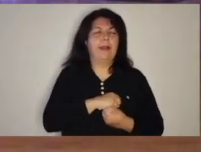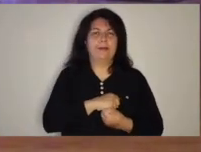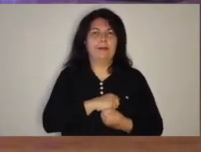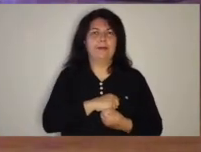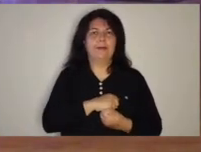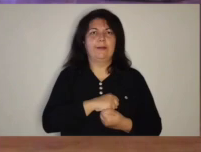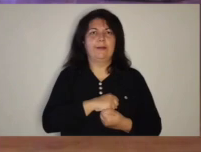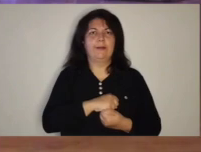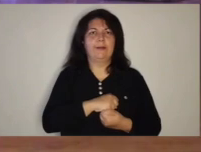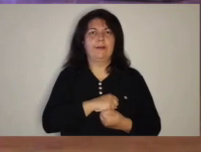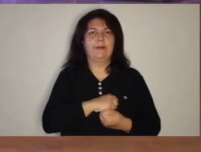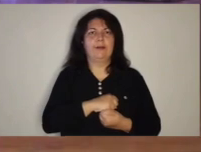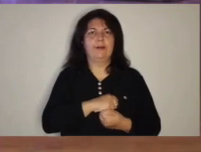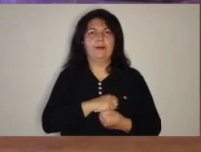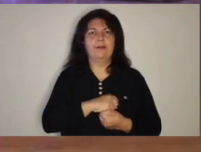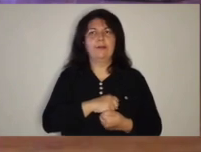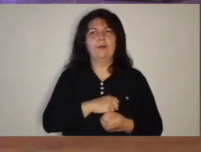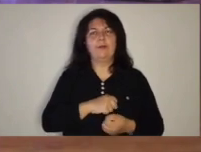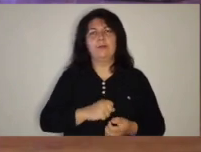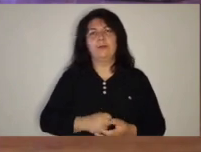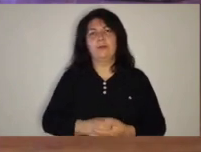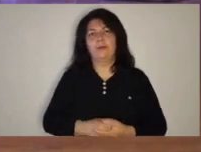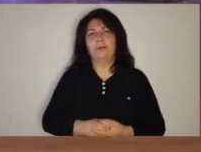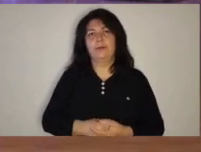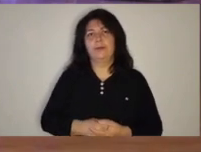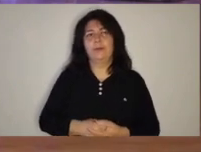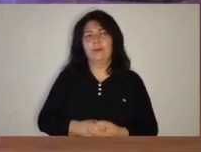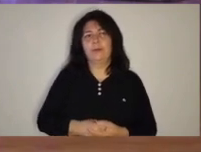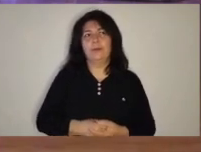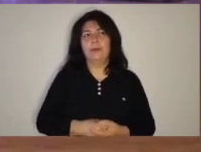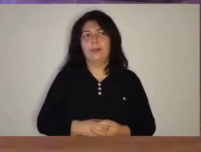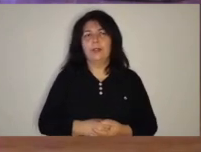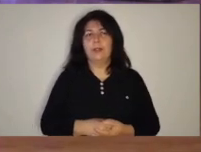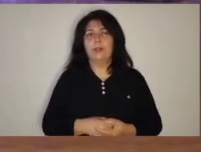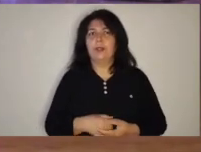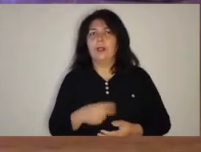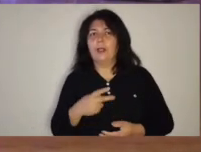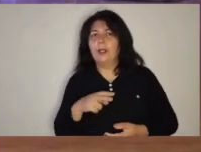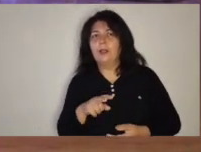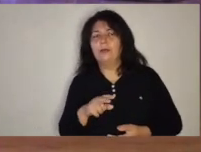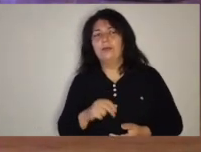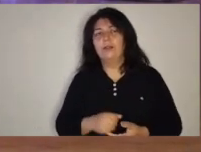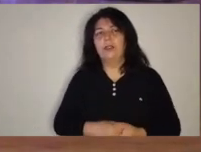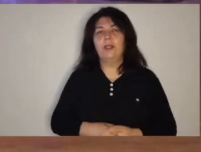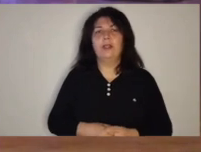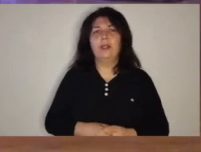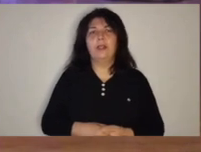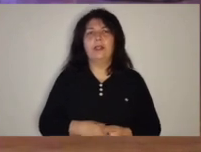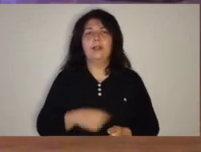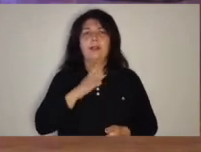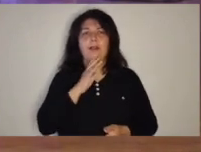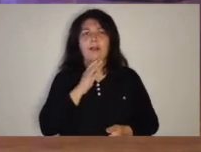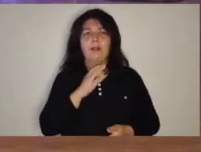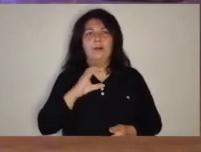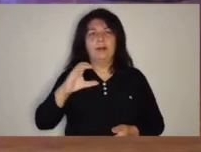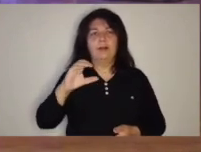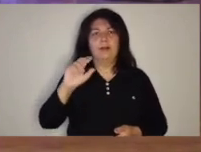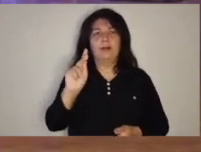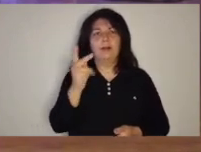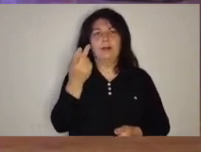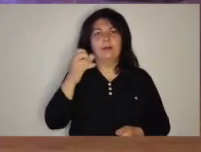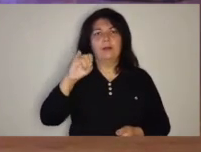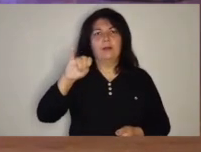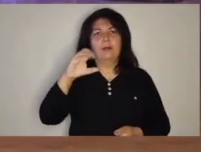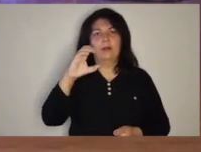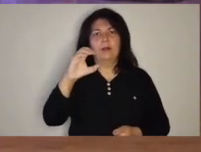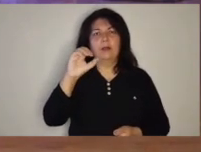que amasse mais a Deus do que a mim. E aí quem apareceu na igreja? O Chico. E aí depois de um tempo, irmãos, a